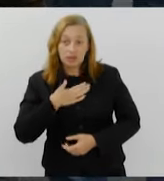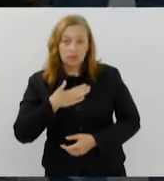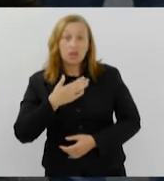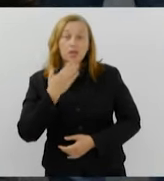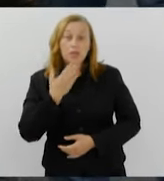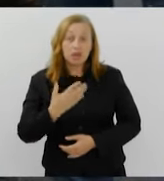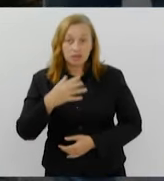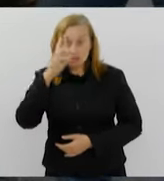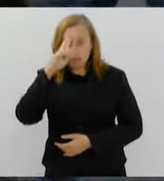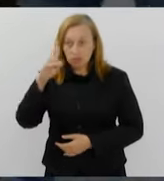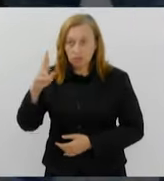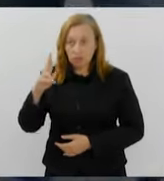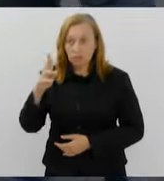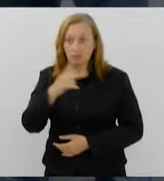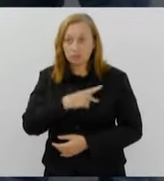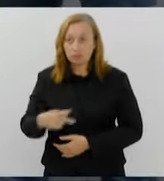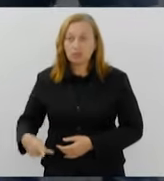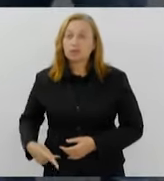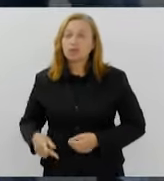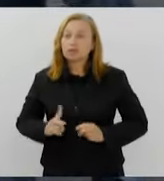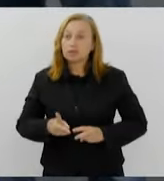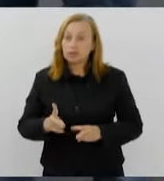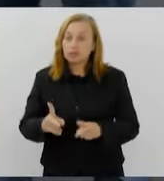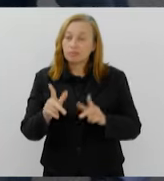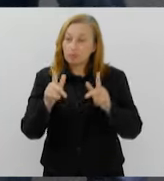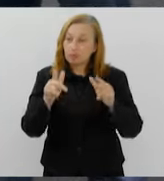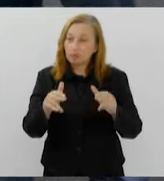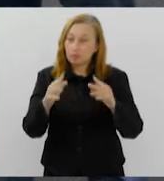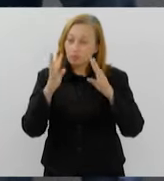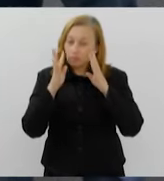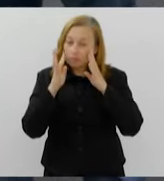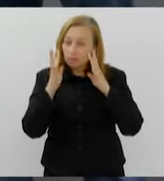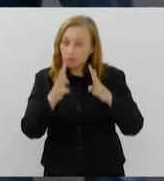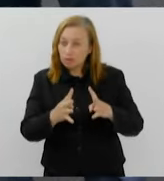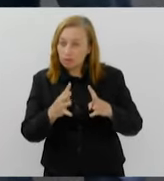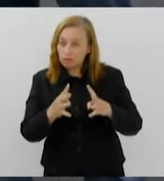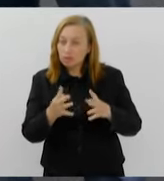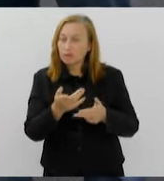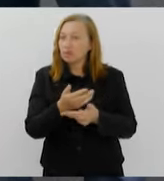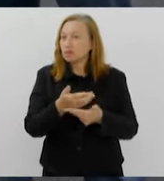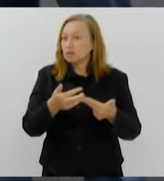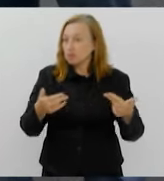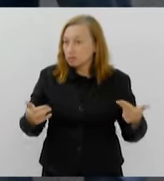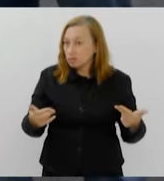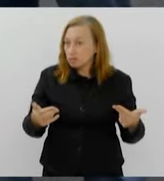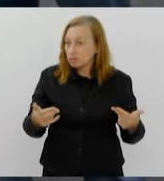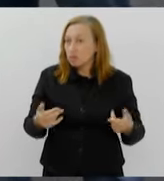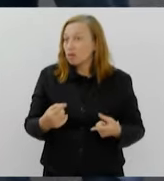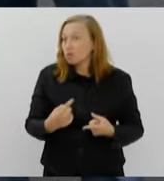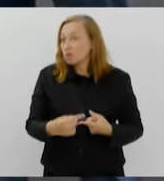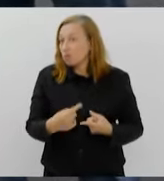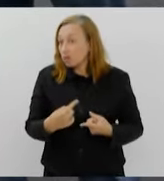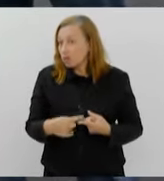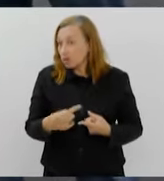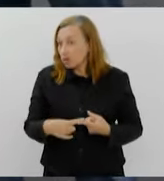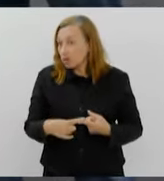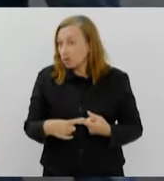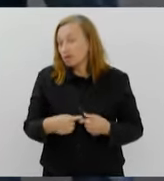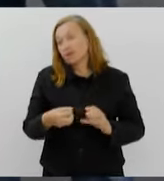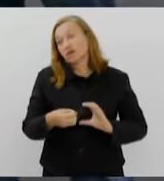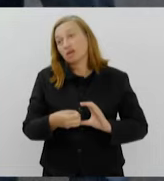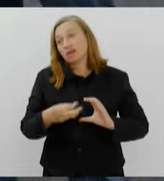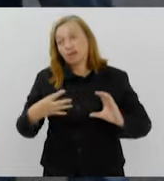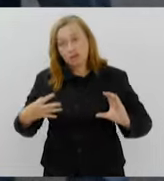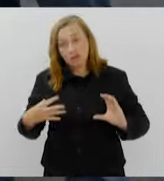excelência que seja sempre como é atenciosa a esse tipo de coisa né porque isso se caracteriza numa